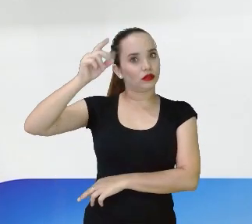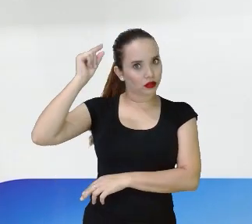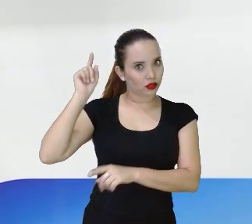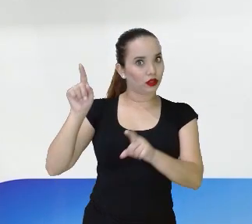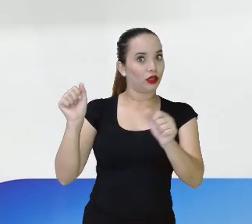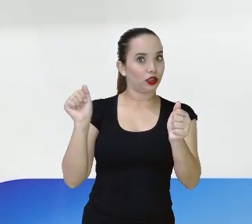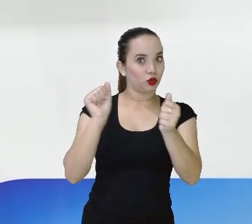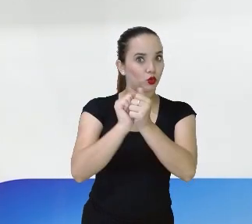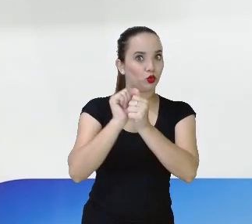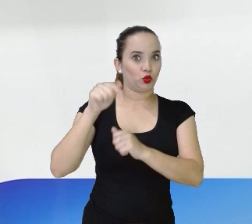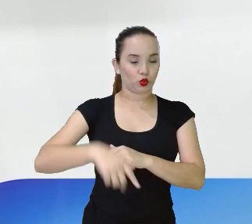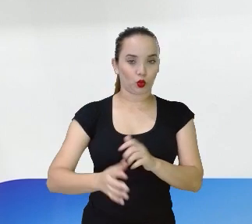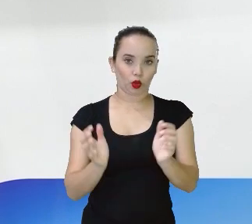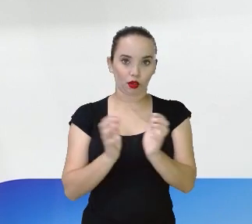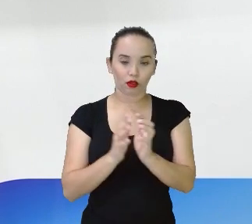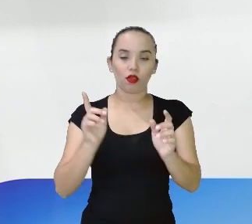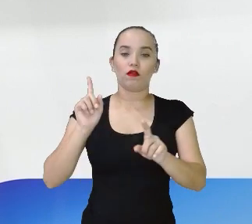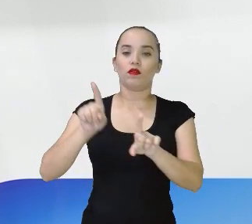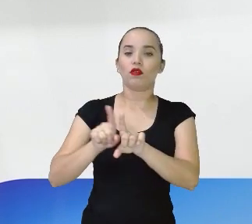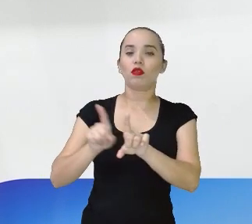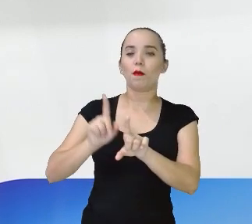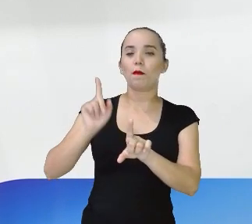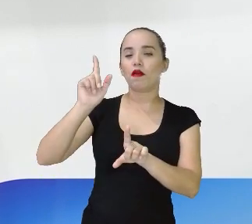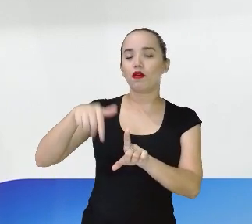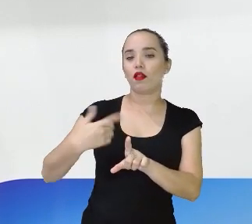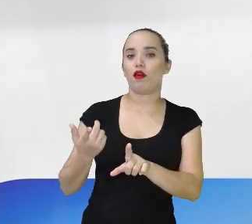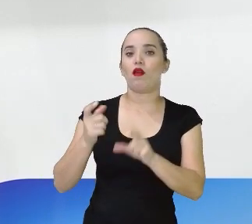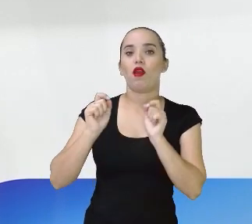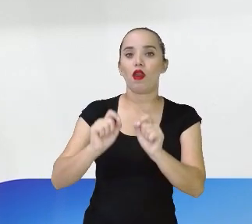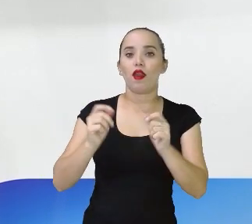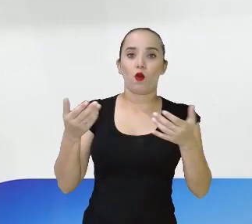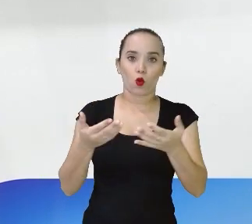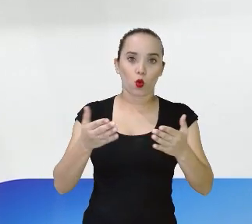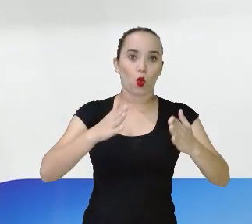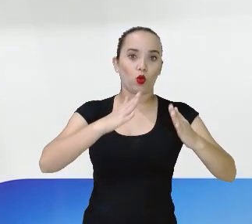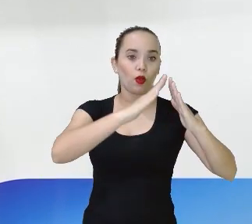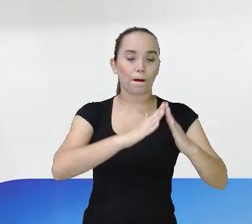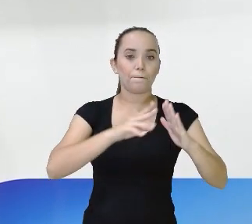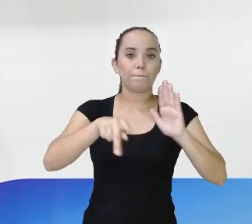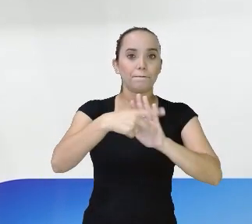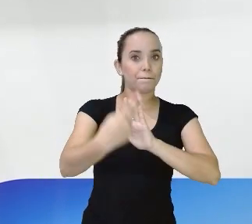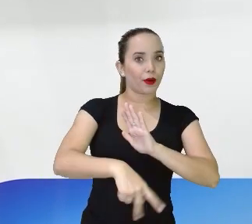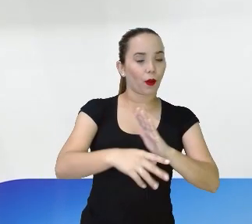Olinda, e ela é predominantemente residencial e